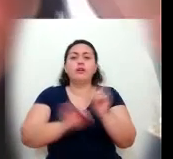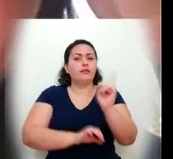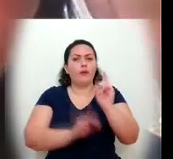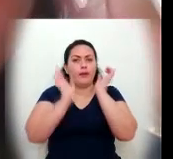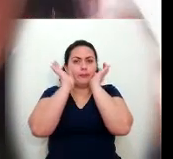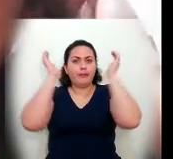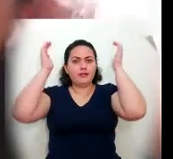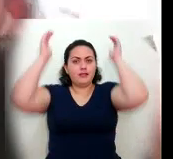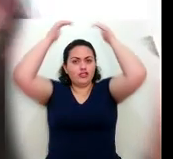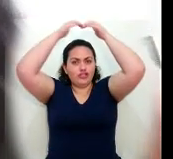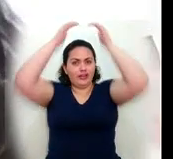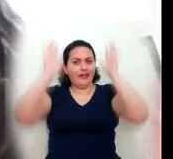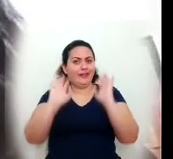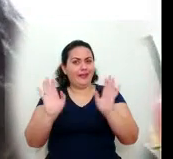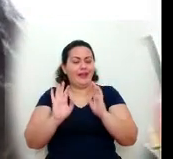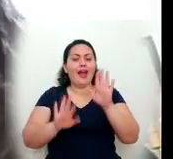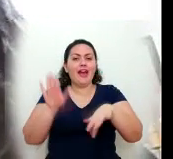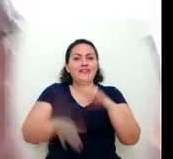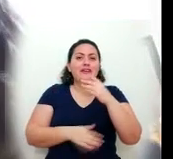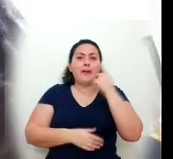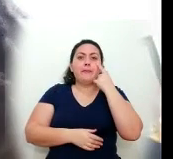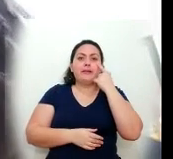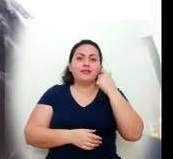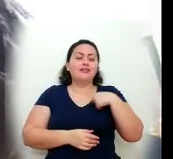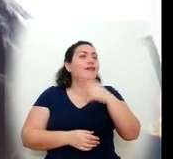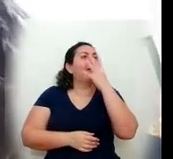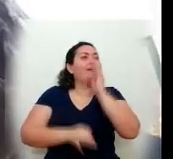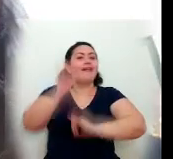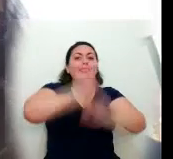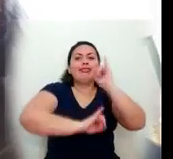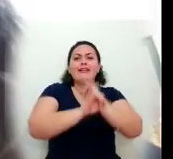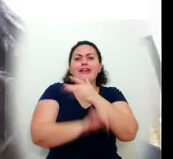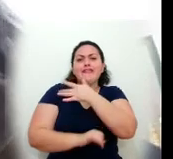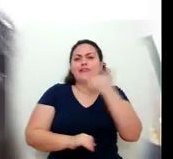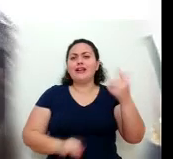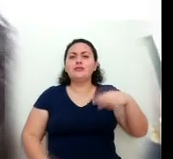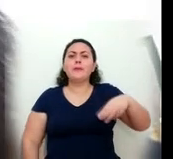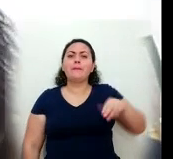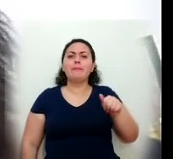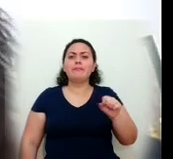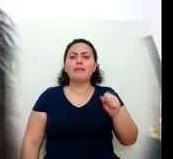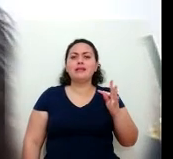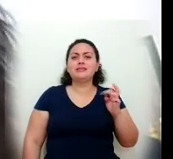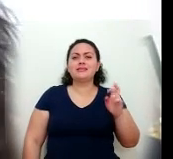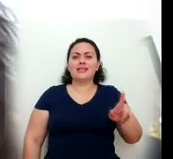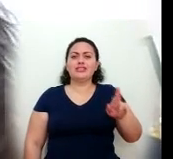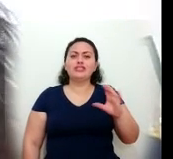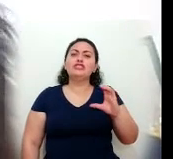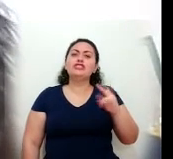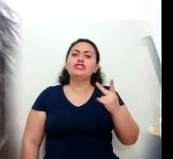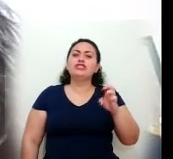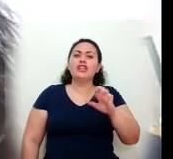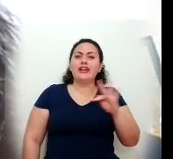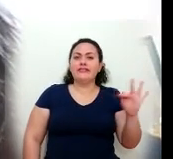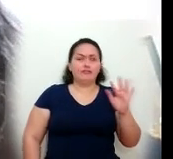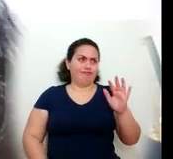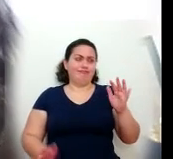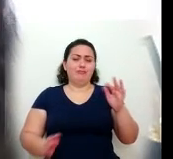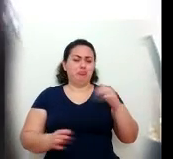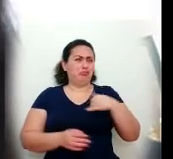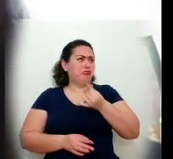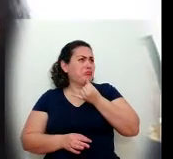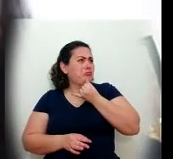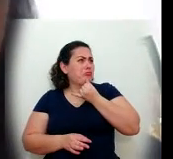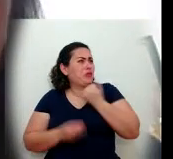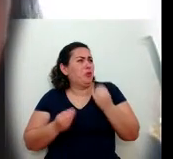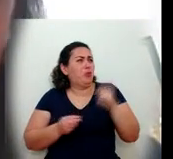vou lá assistir MasterChef, vou me inspirar, daí volta deprimido, né? MasterChef não ajuda ninguém a cozinhar, na verdade, né? Porque